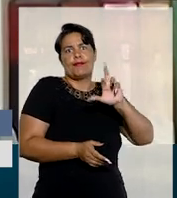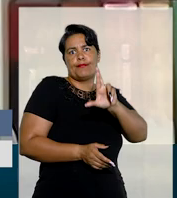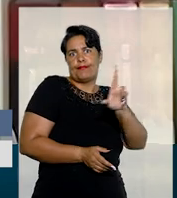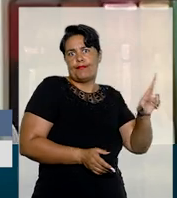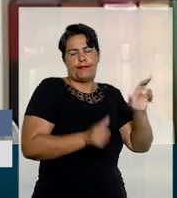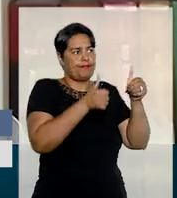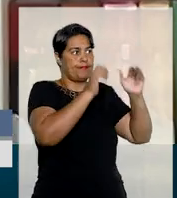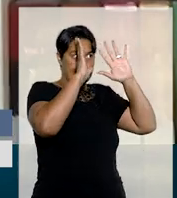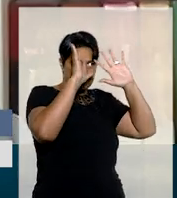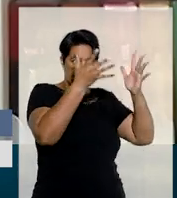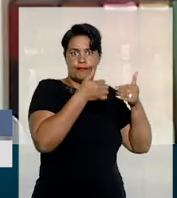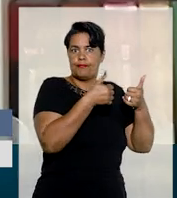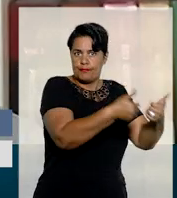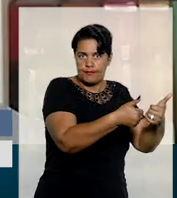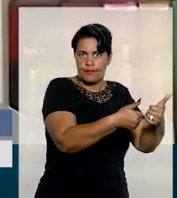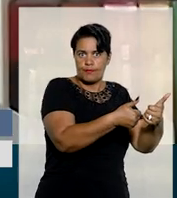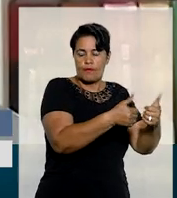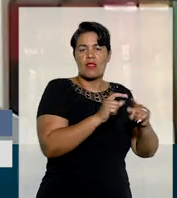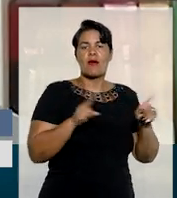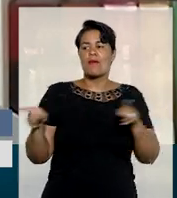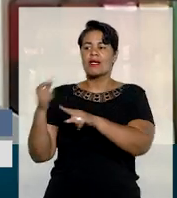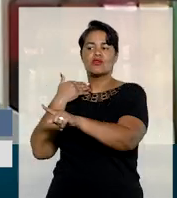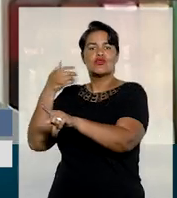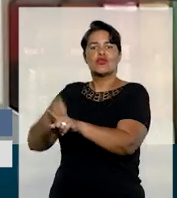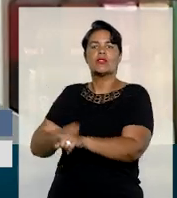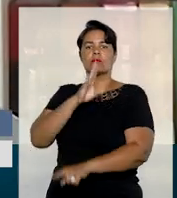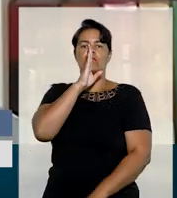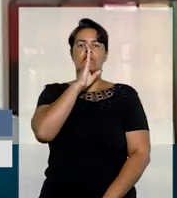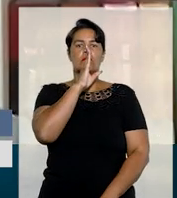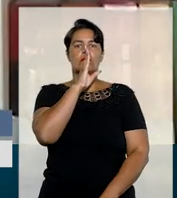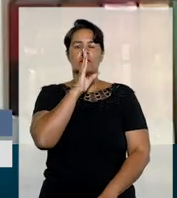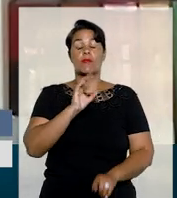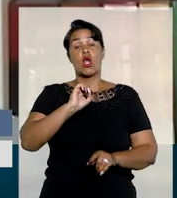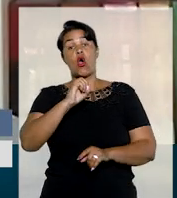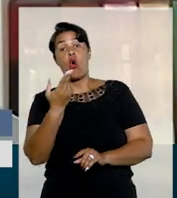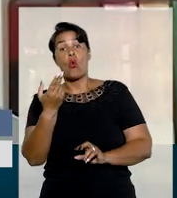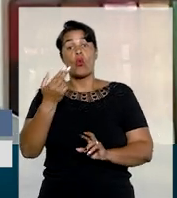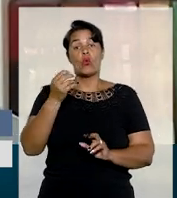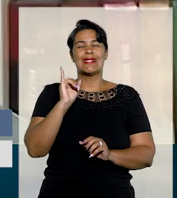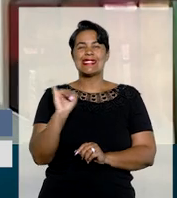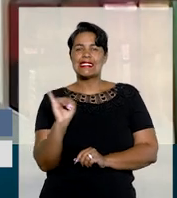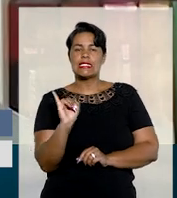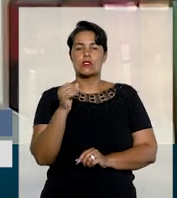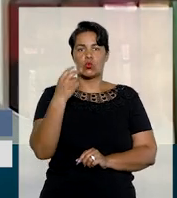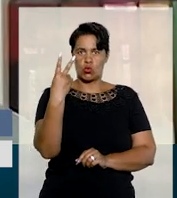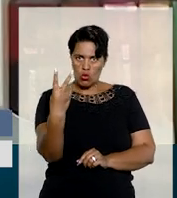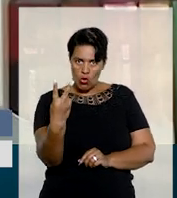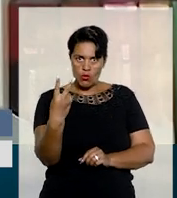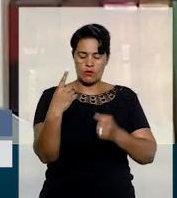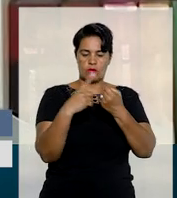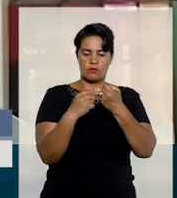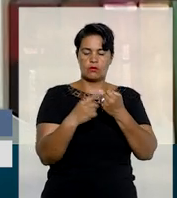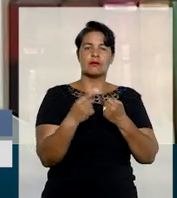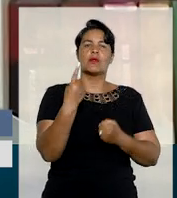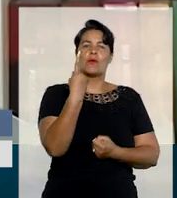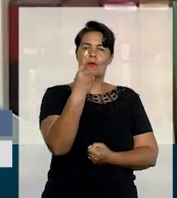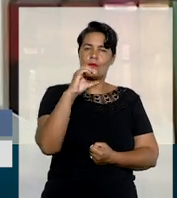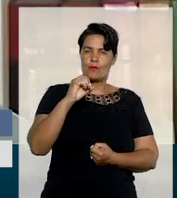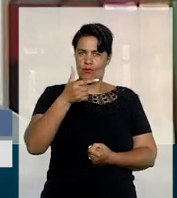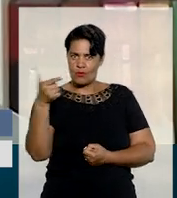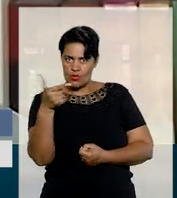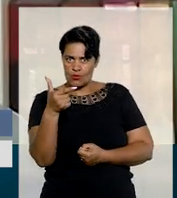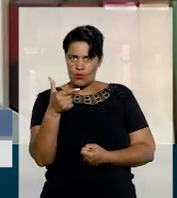recursos repetitivos. Ou no caso do inciso 2 do parágrafo único do artigo 1022, quando o